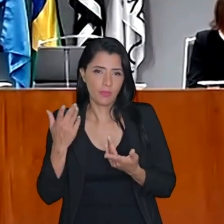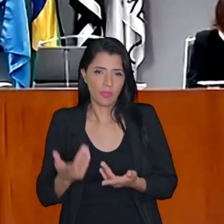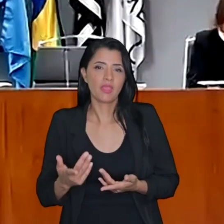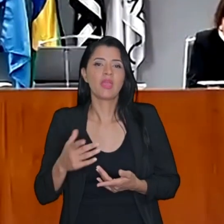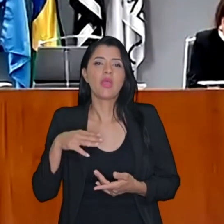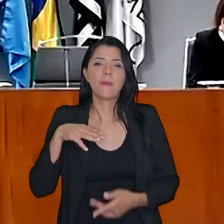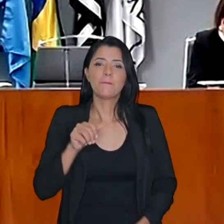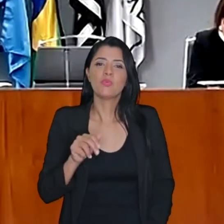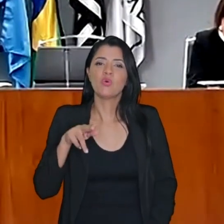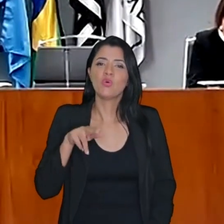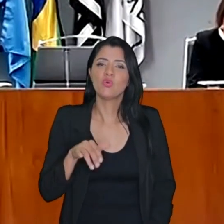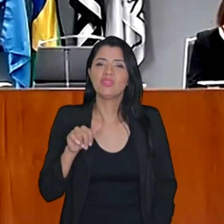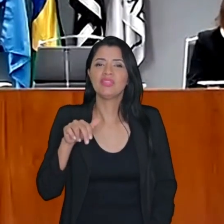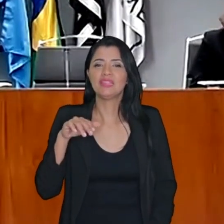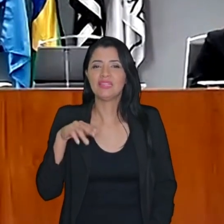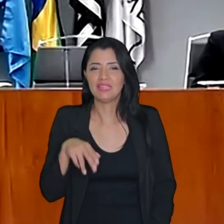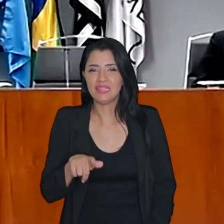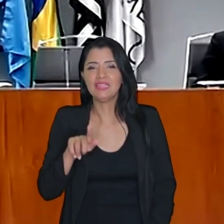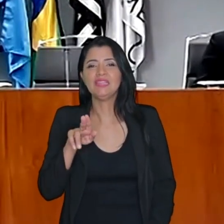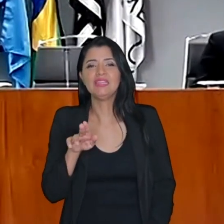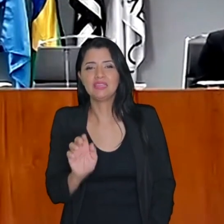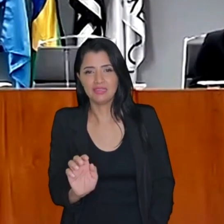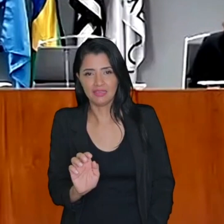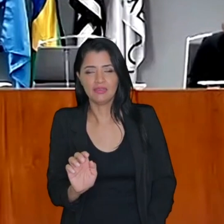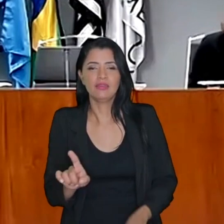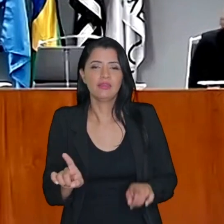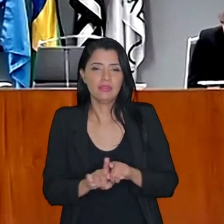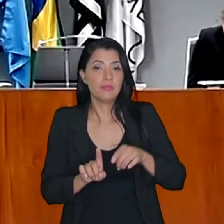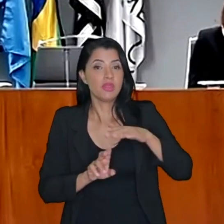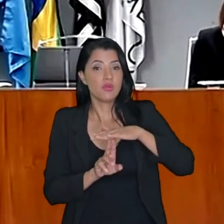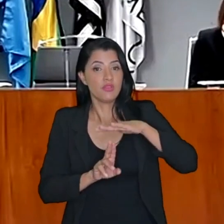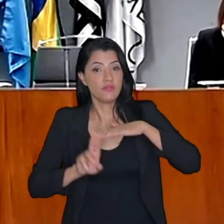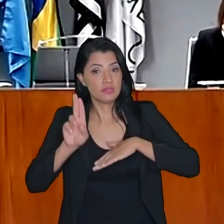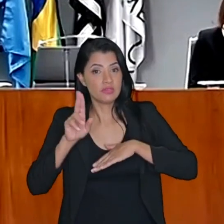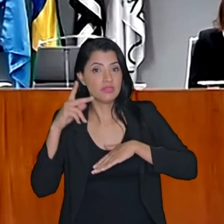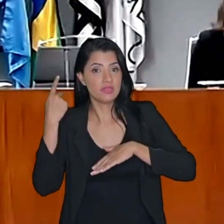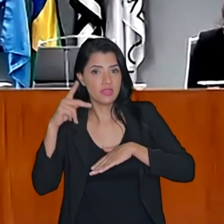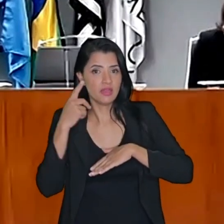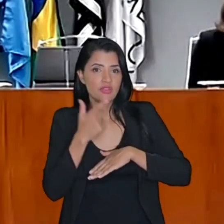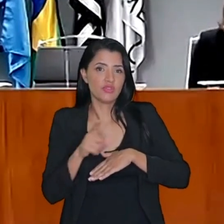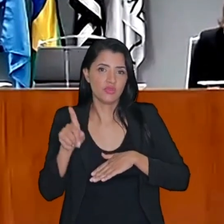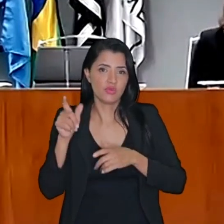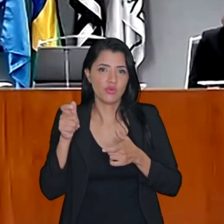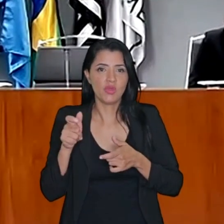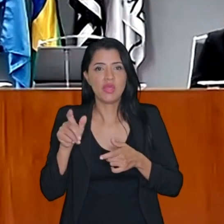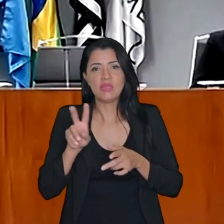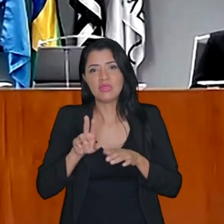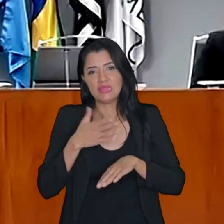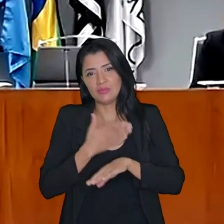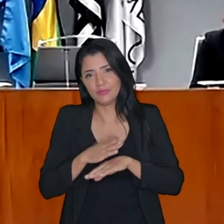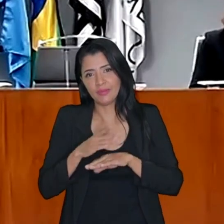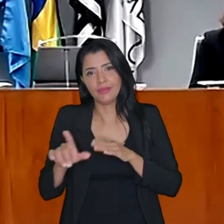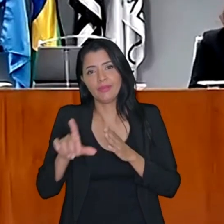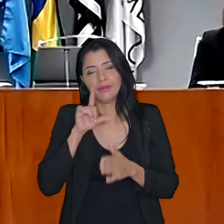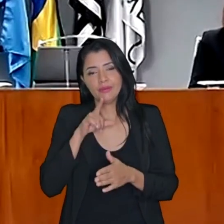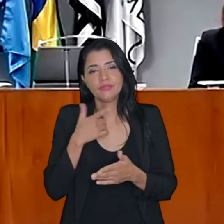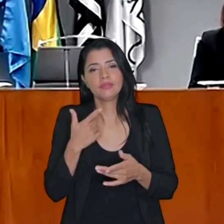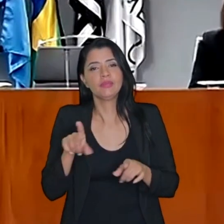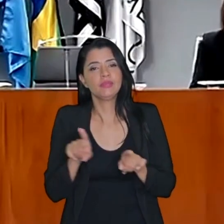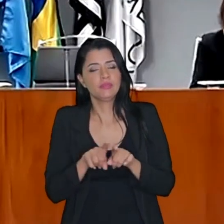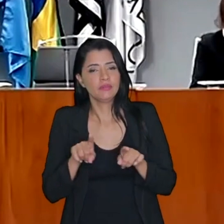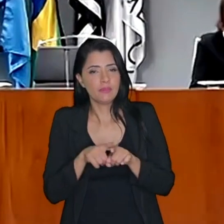de Munique e na Universidade, isso eu não treinei antes, eu tinha que ter treinado, e na Universidade